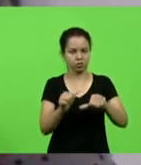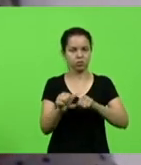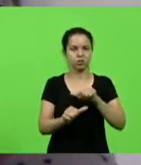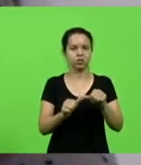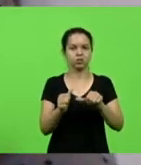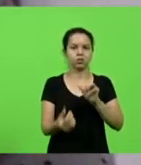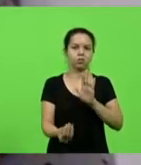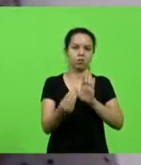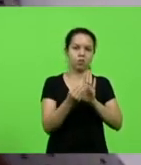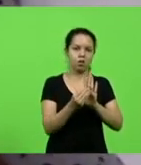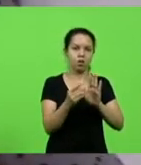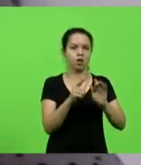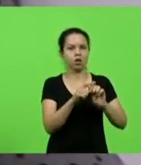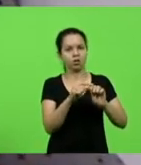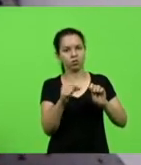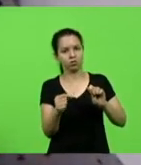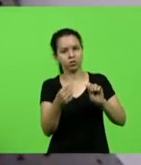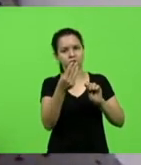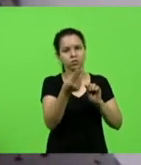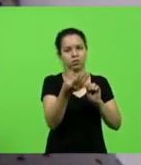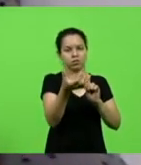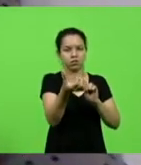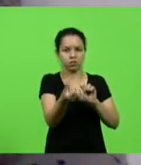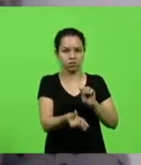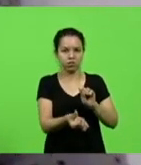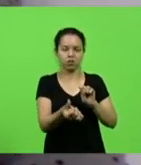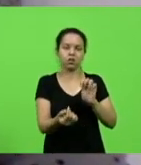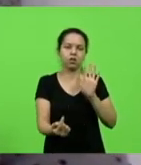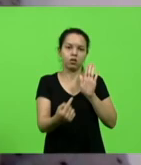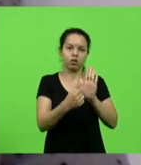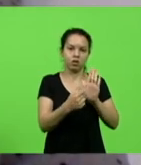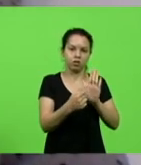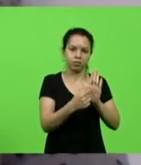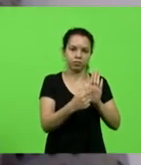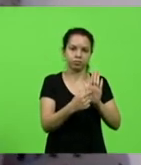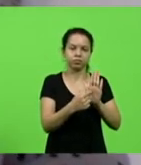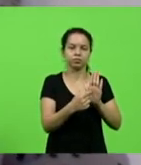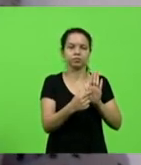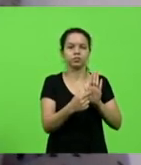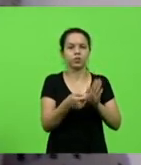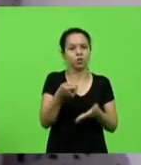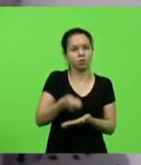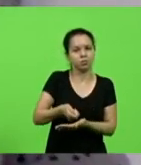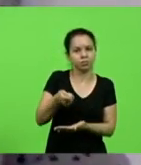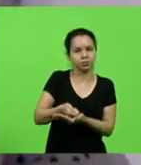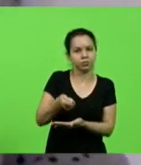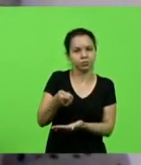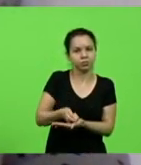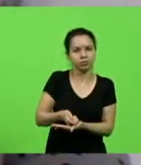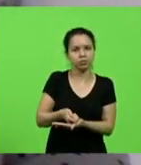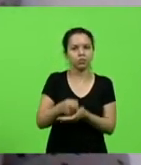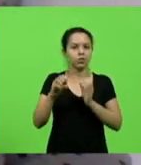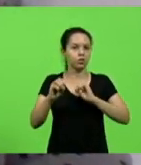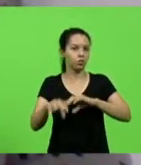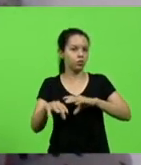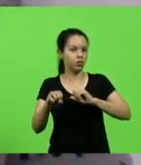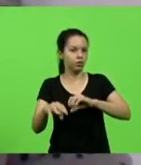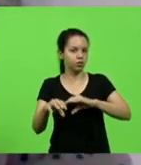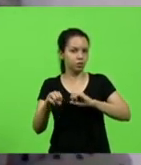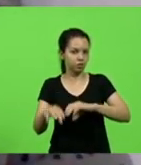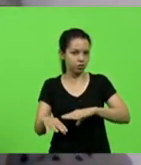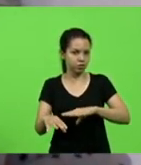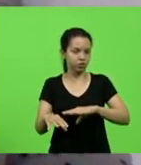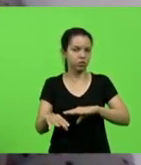no artigo 36 que que a obrigatoriedade do ensino é